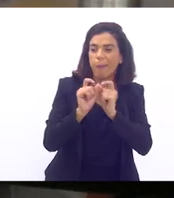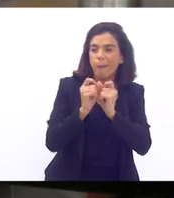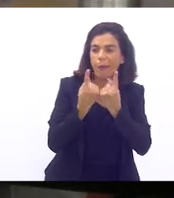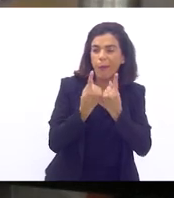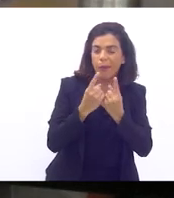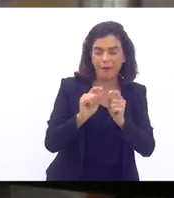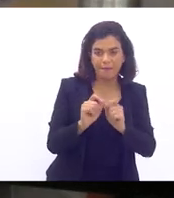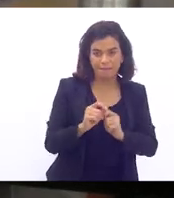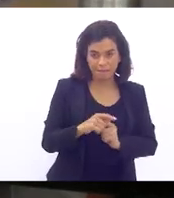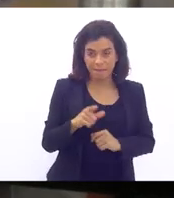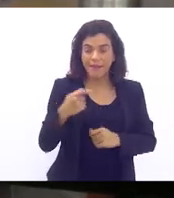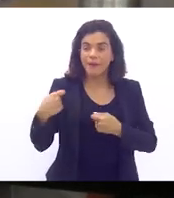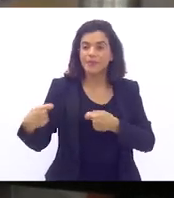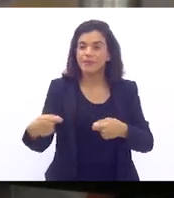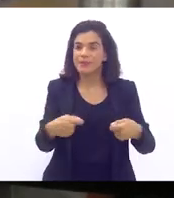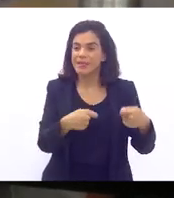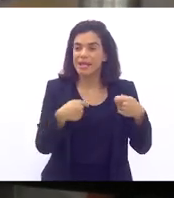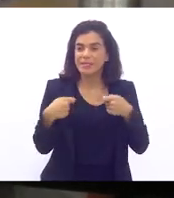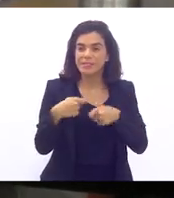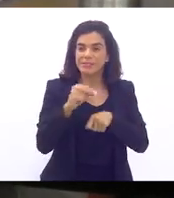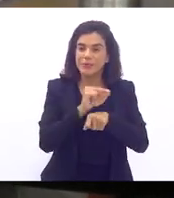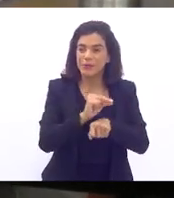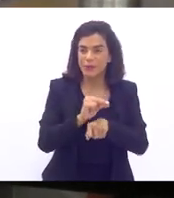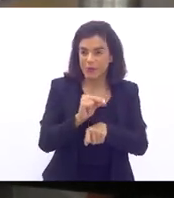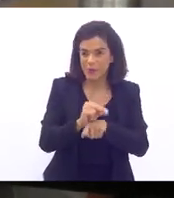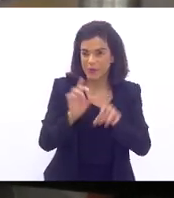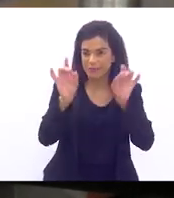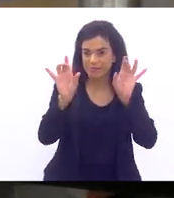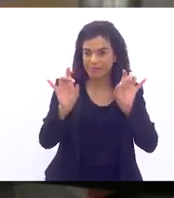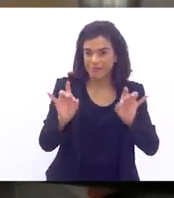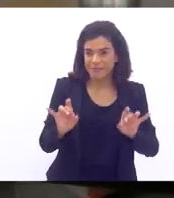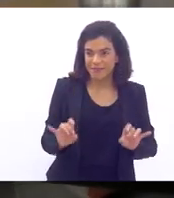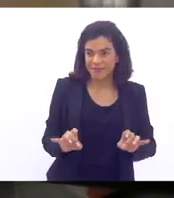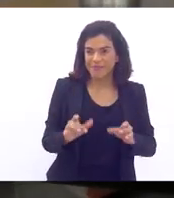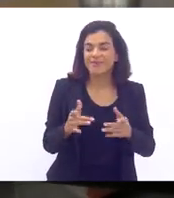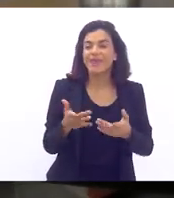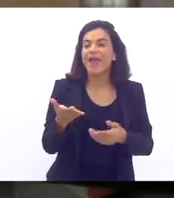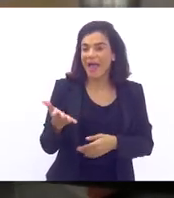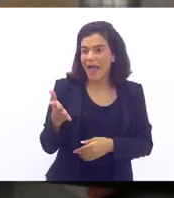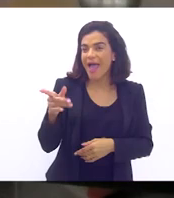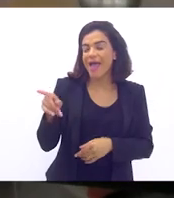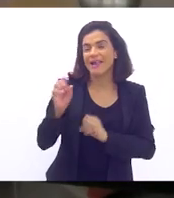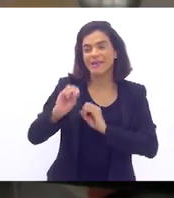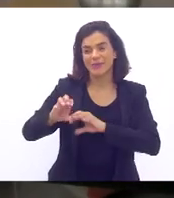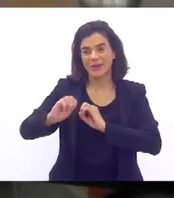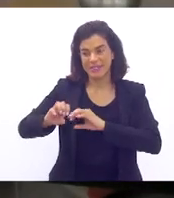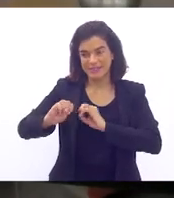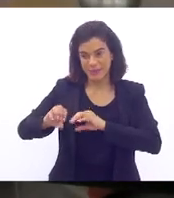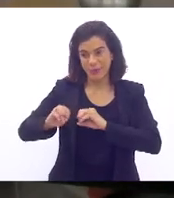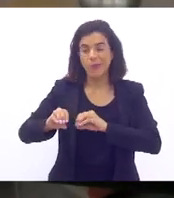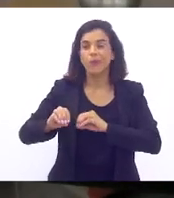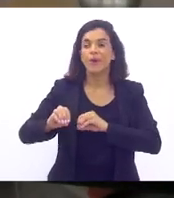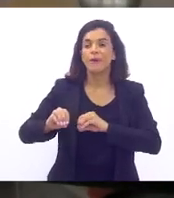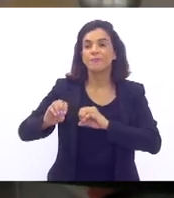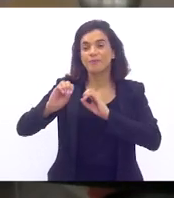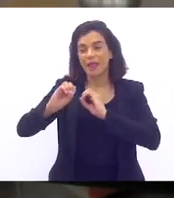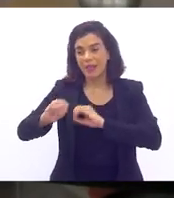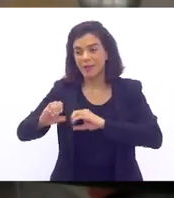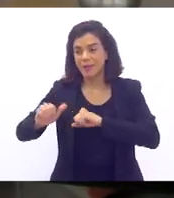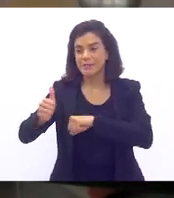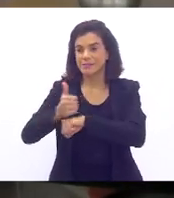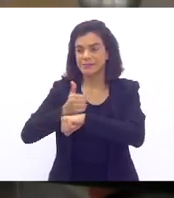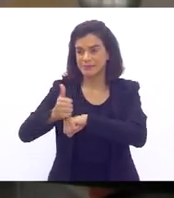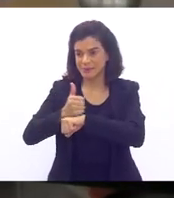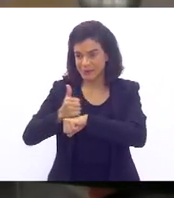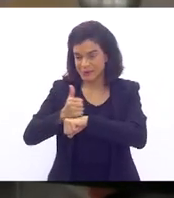então elas necessitam de um cuidado muito específico e aonde entra a parte da educação a educação profissional